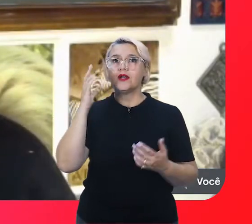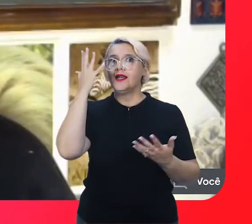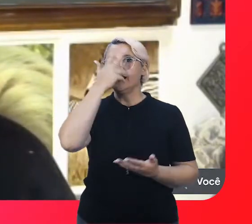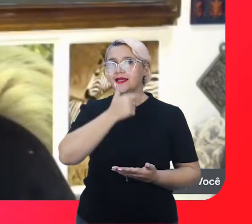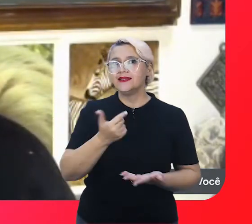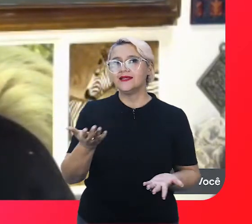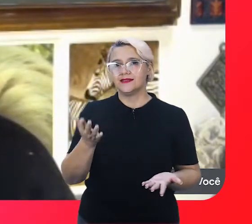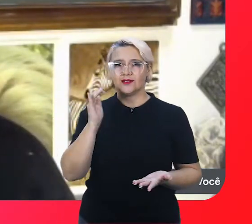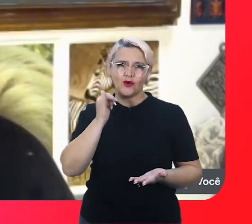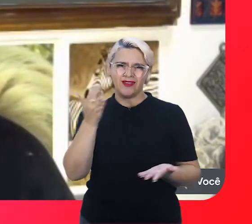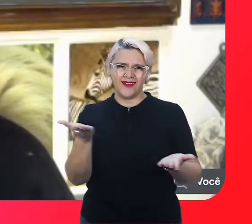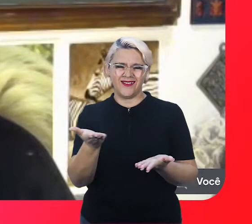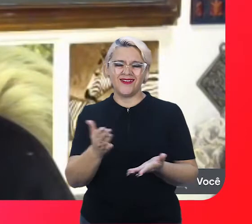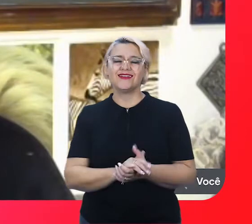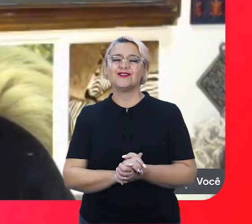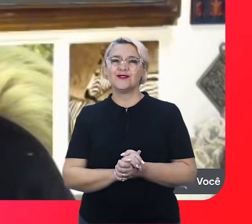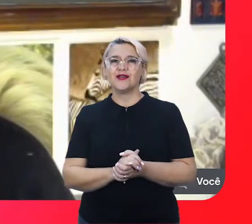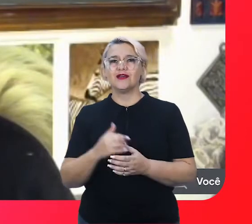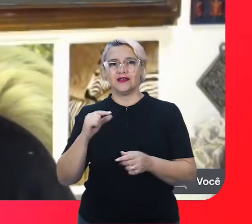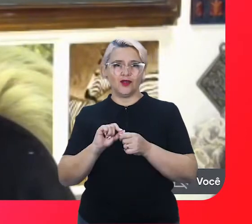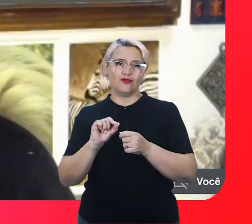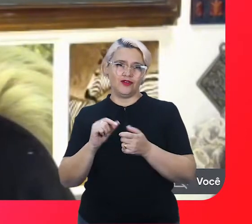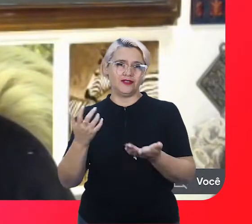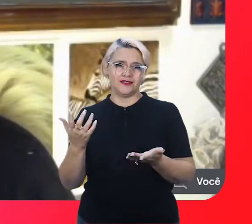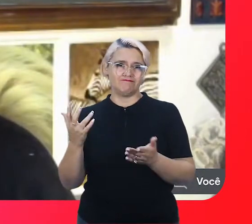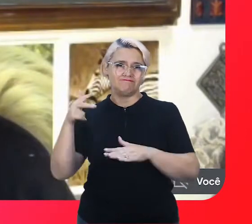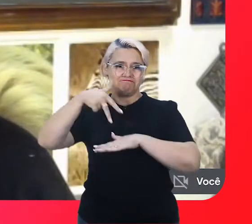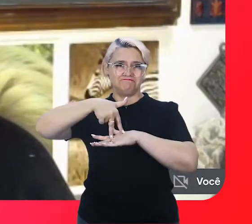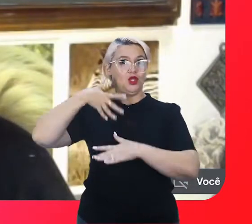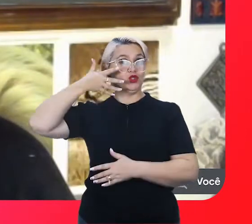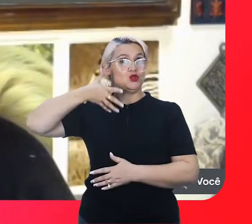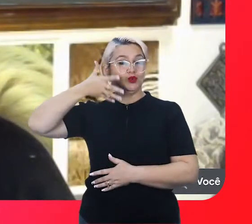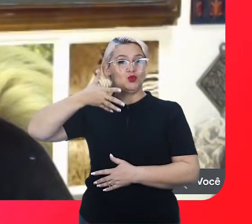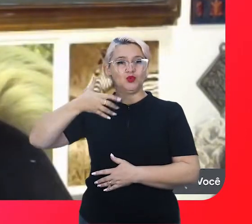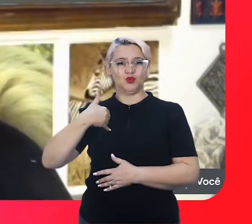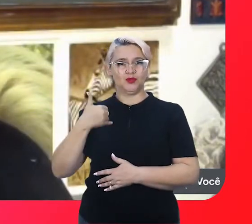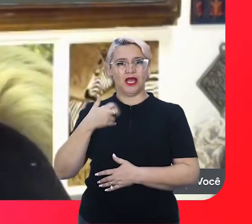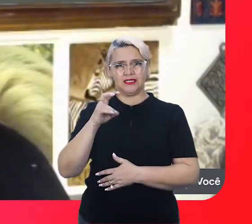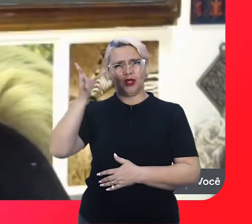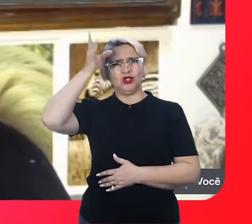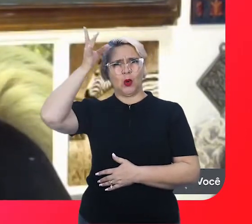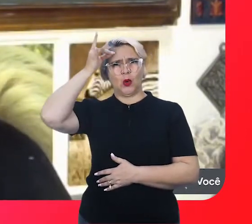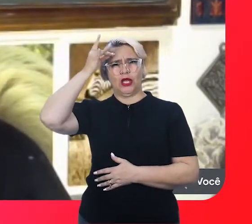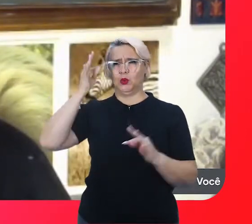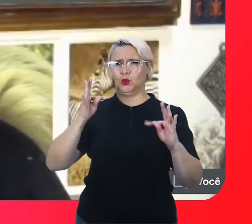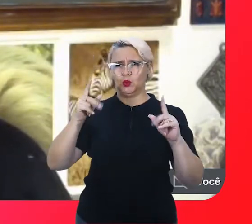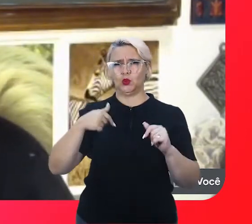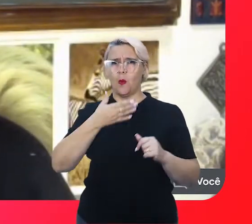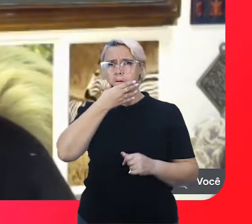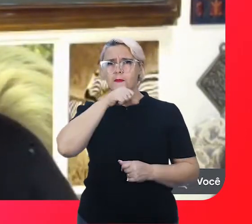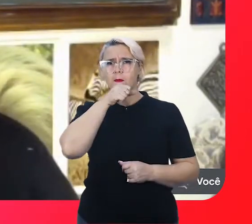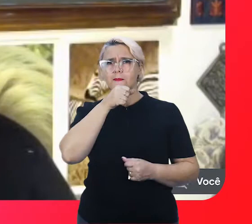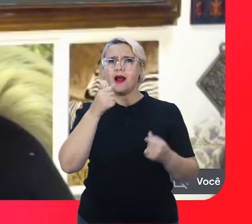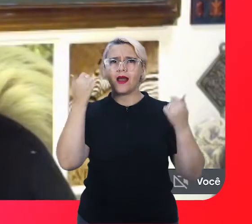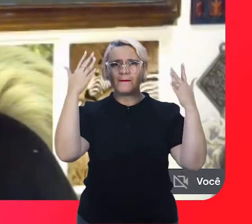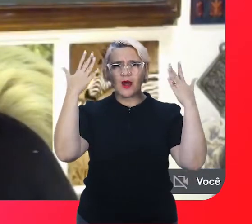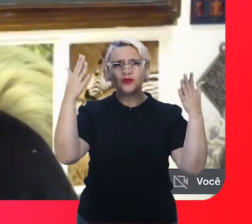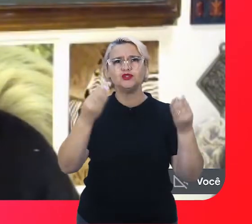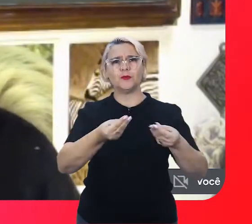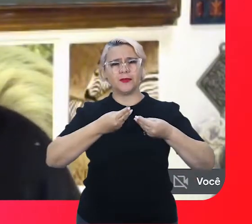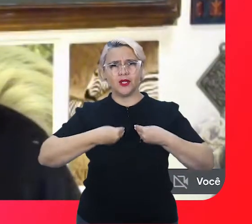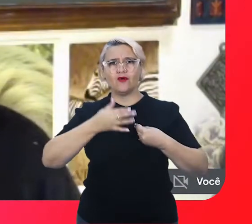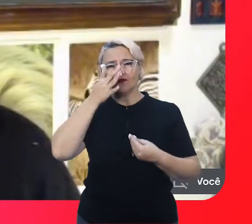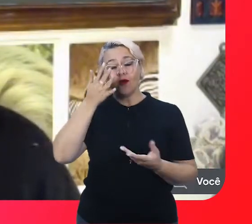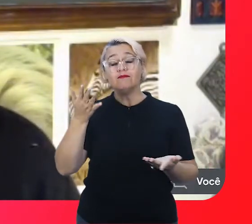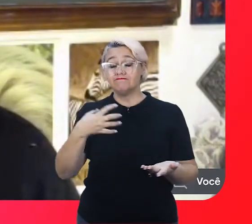essa história que eu te contei agora, de que eu fiz esse discurso de cor, né, que meu pai, uhum, que eu fui muito aplaudida, que meu